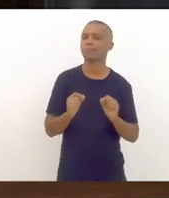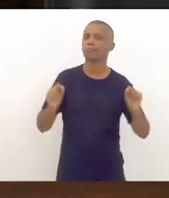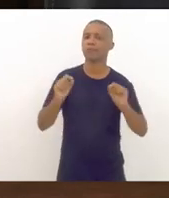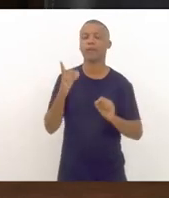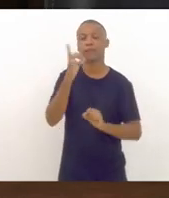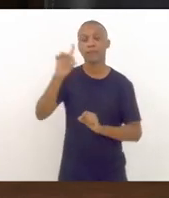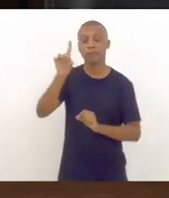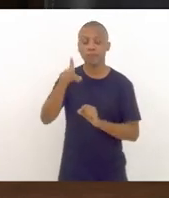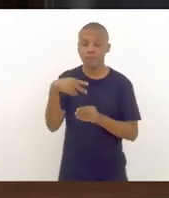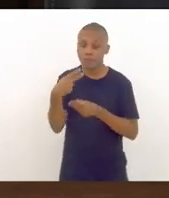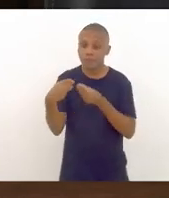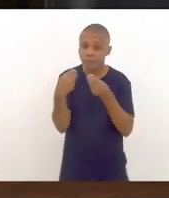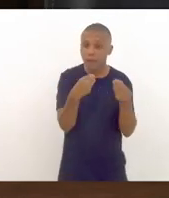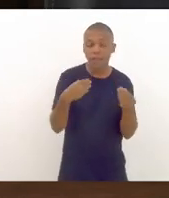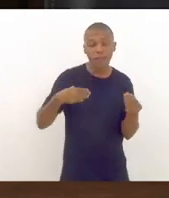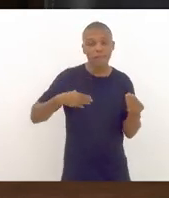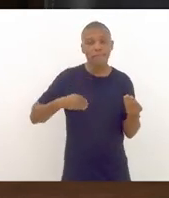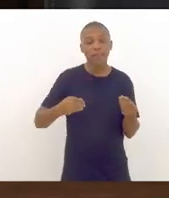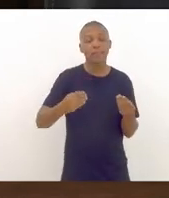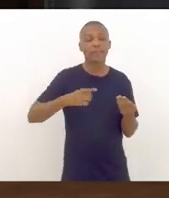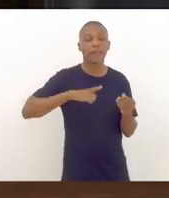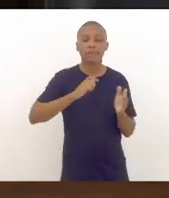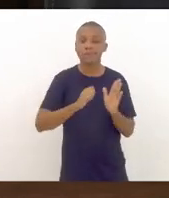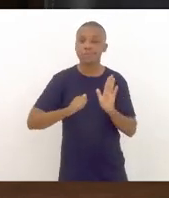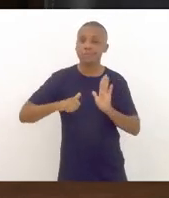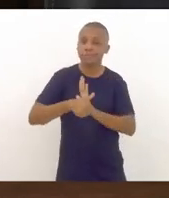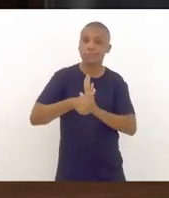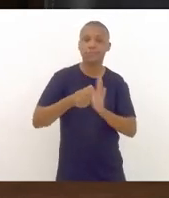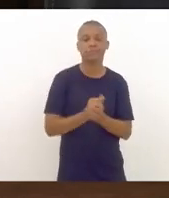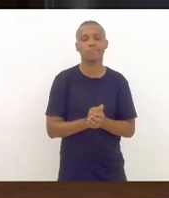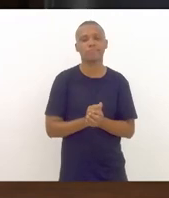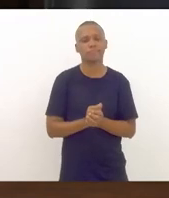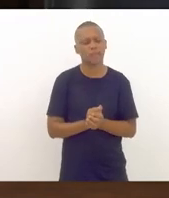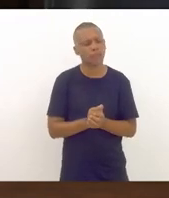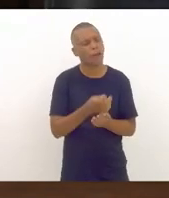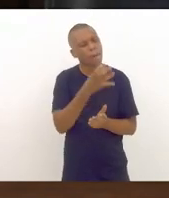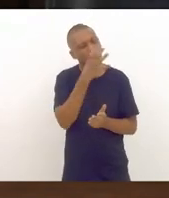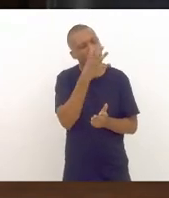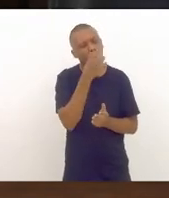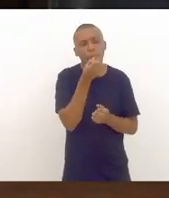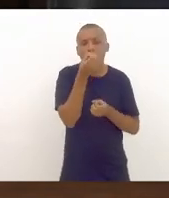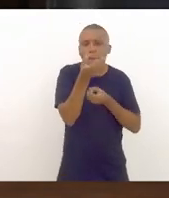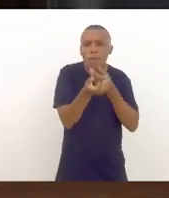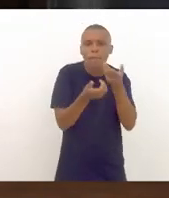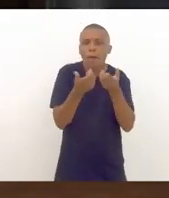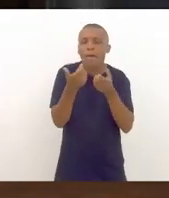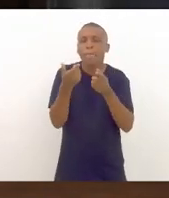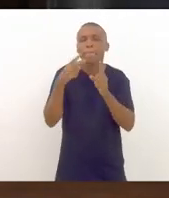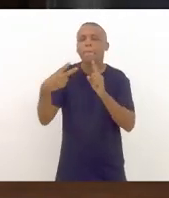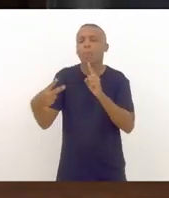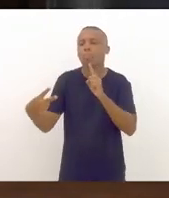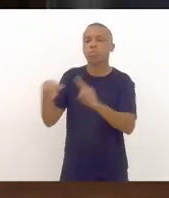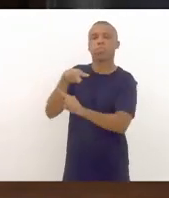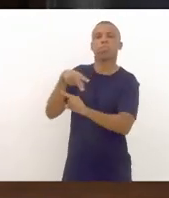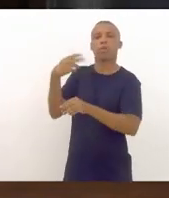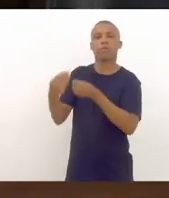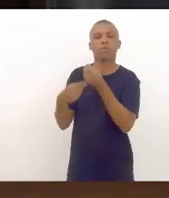uma filhinha que, ouvindo seus próprios relatos, muda a sua perspectiva de enxergar o